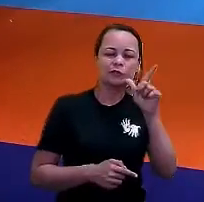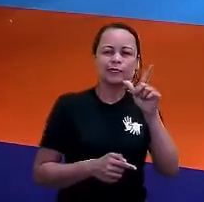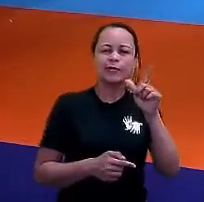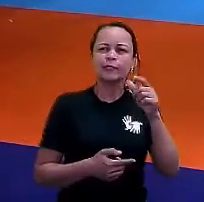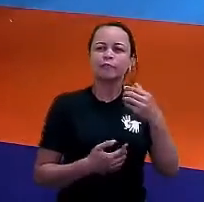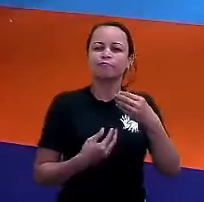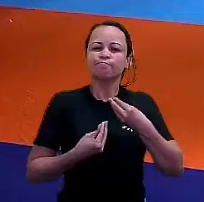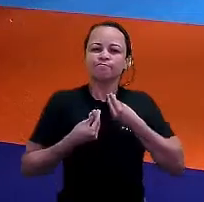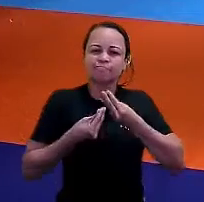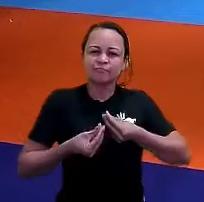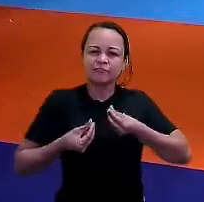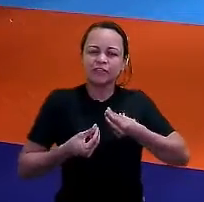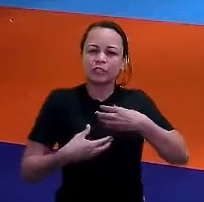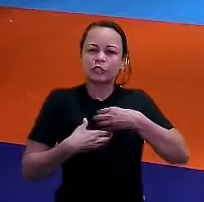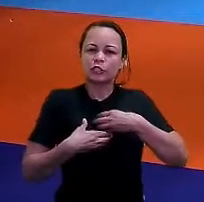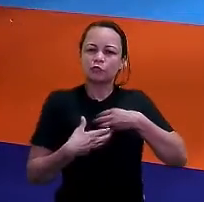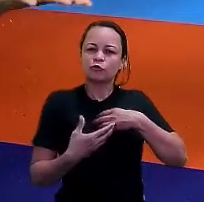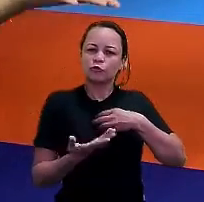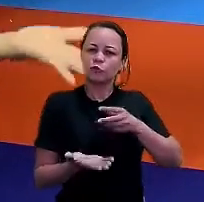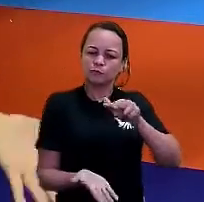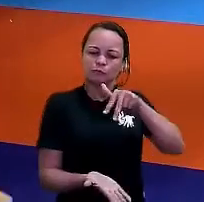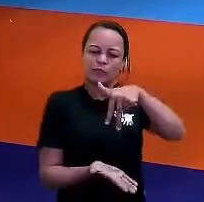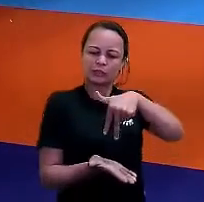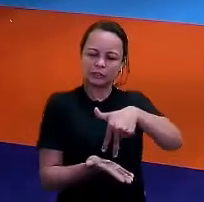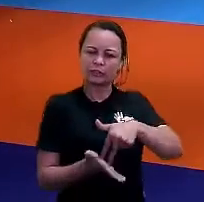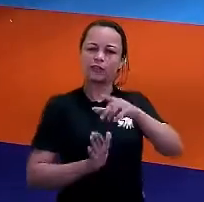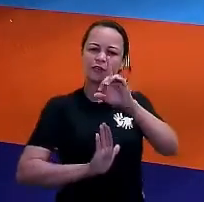como sujeitos de direito nessa